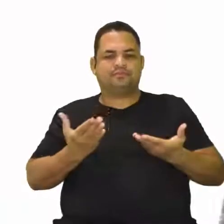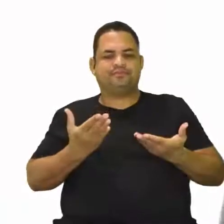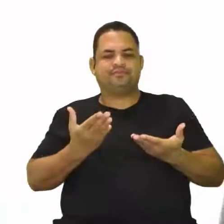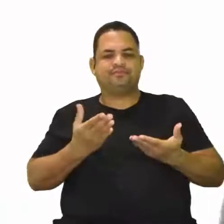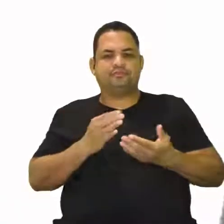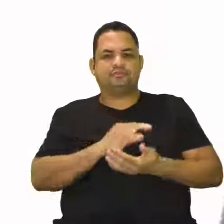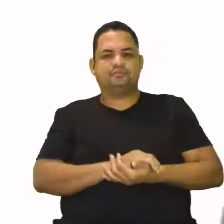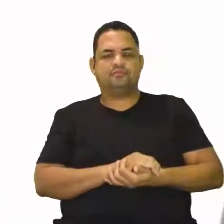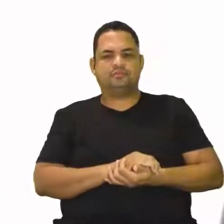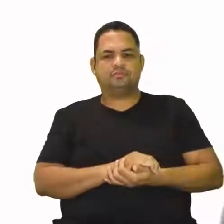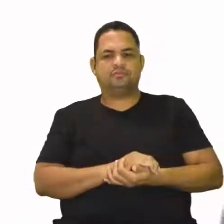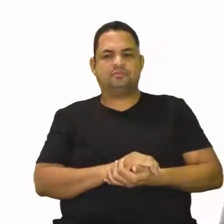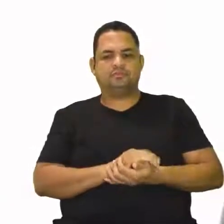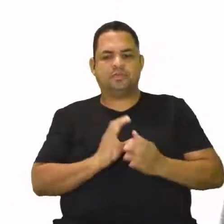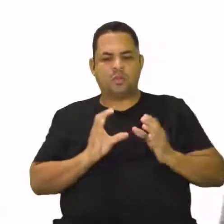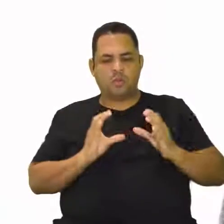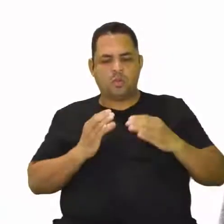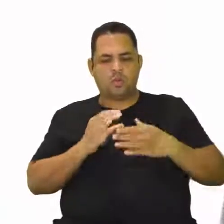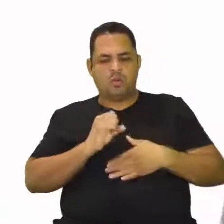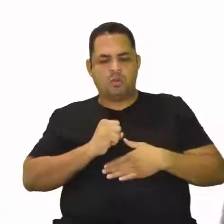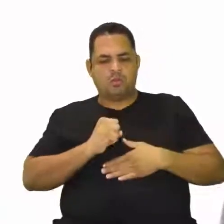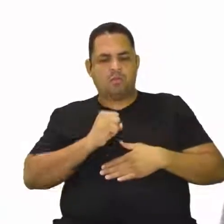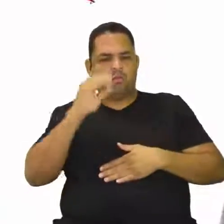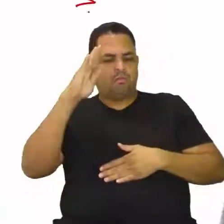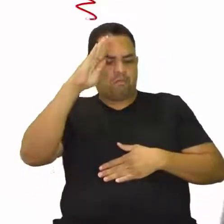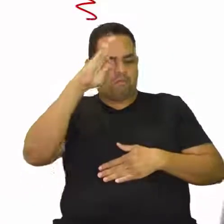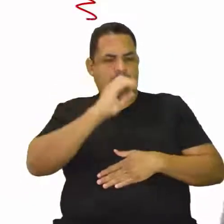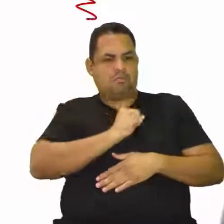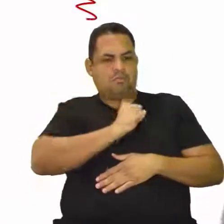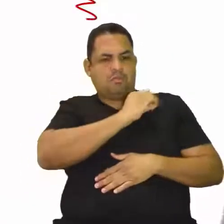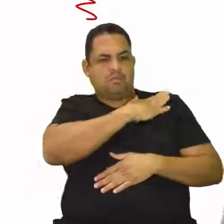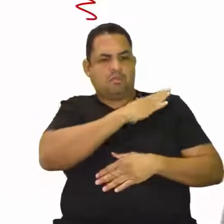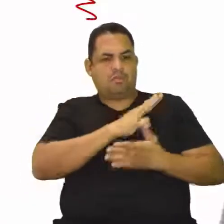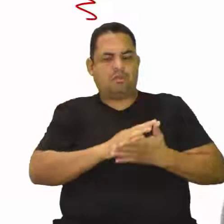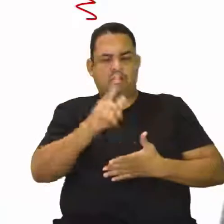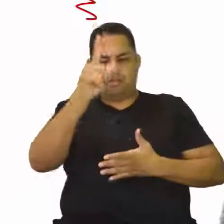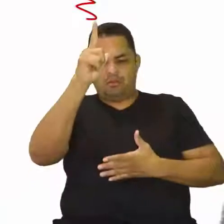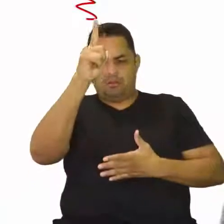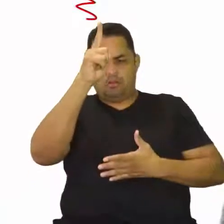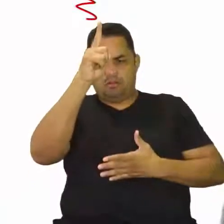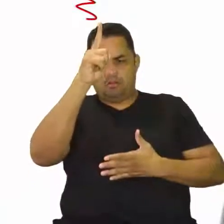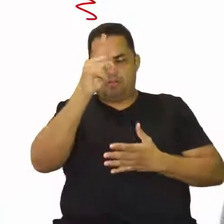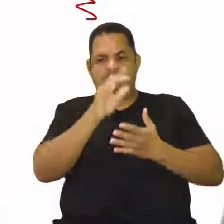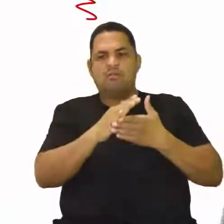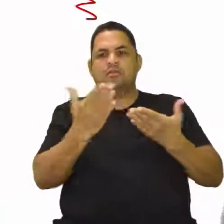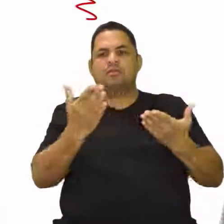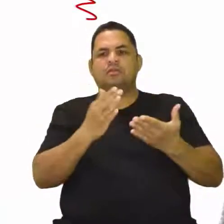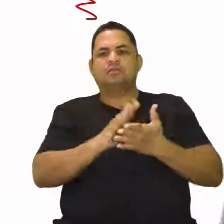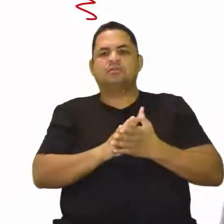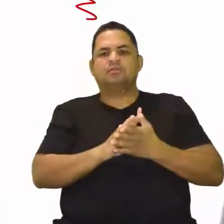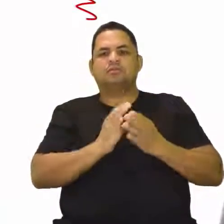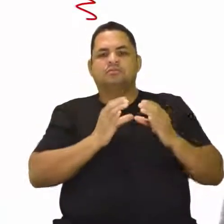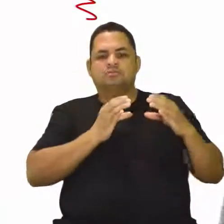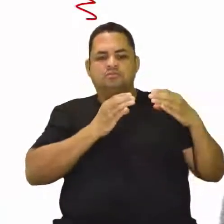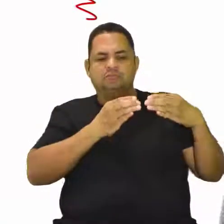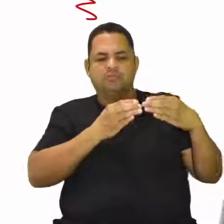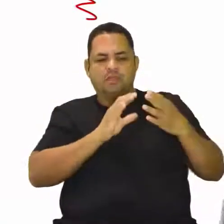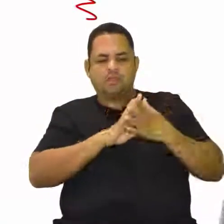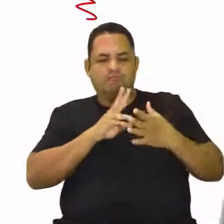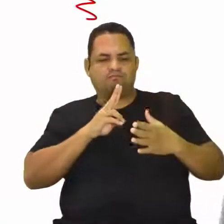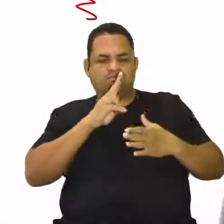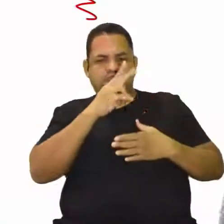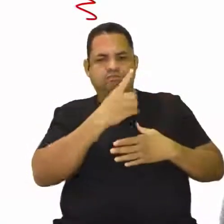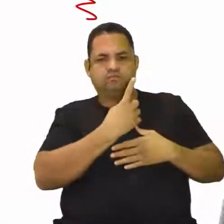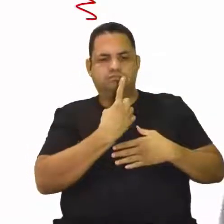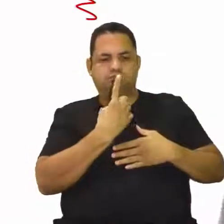alemão gigantesco a 15 vazio concentravam toda